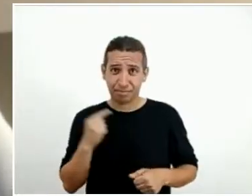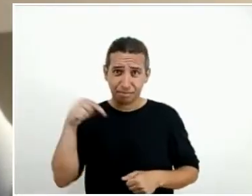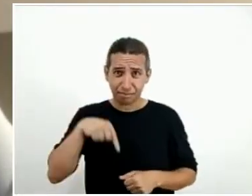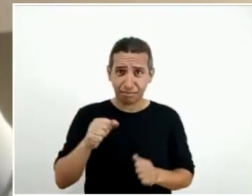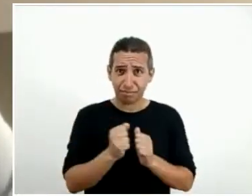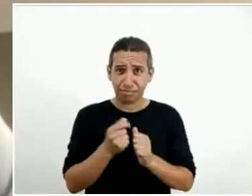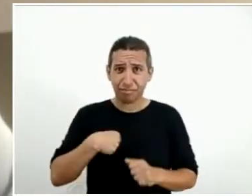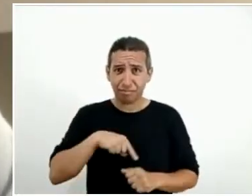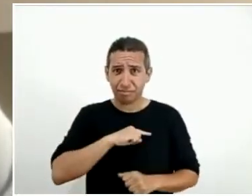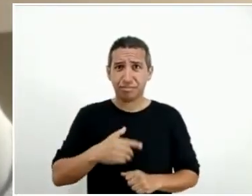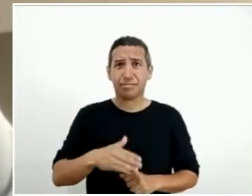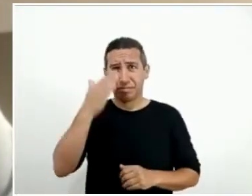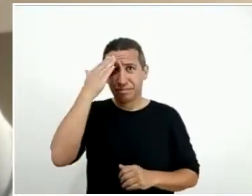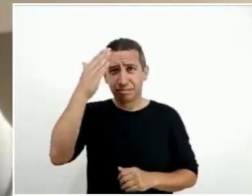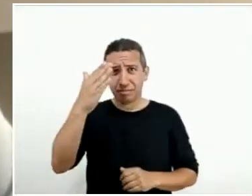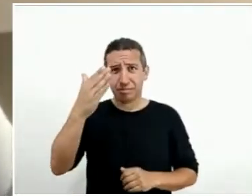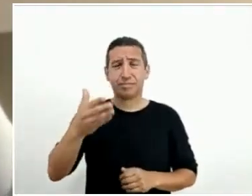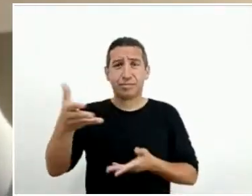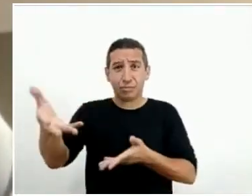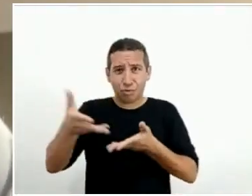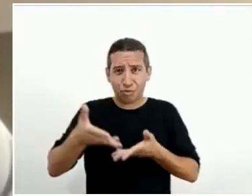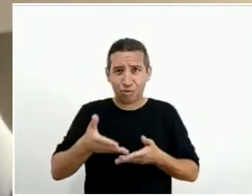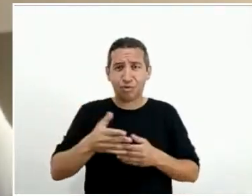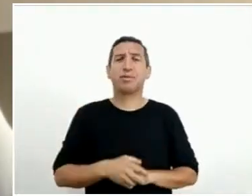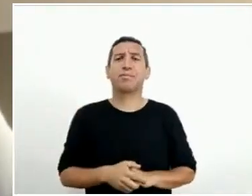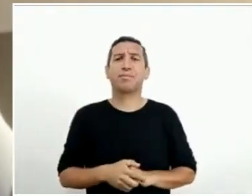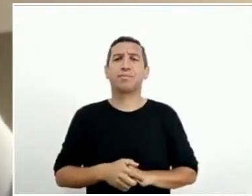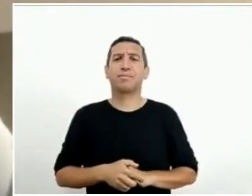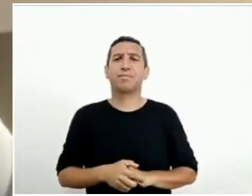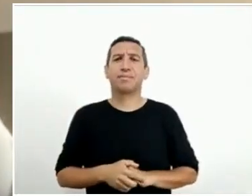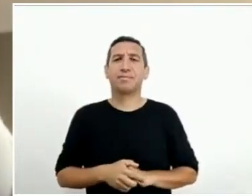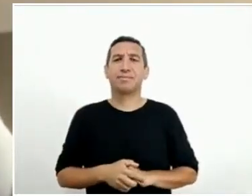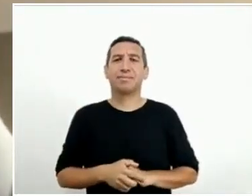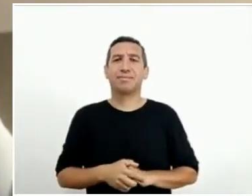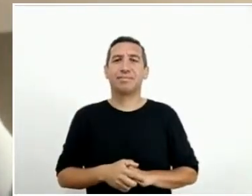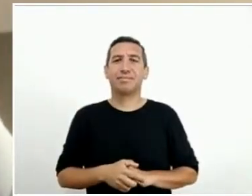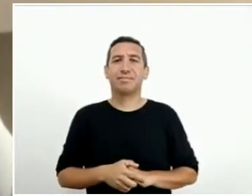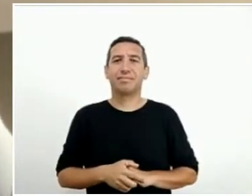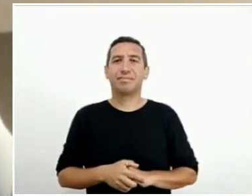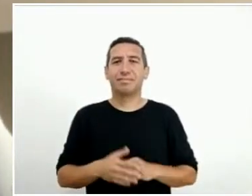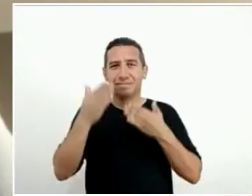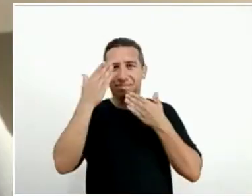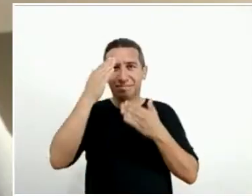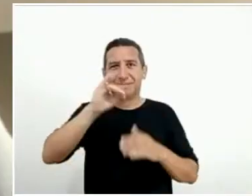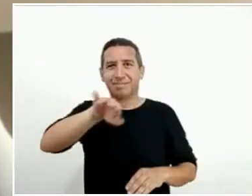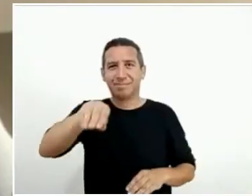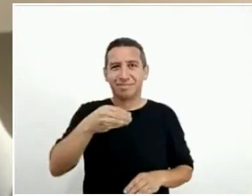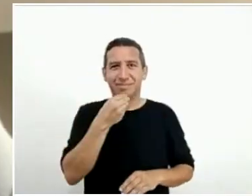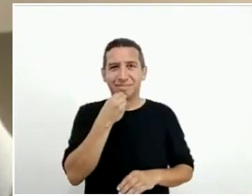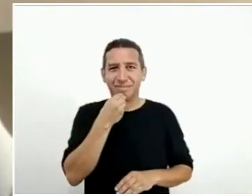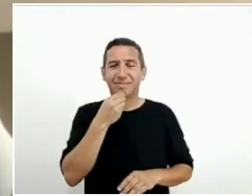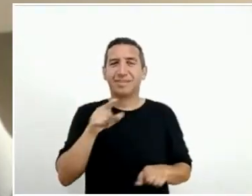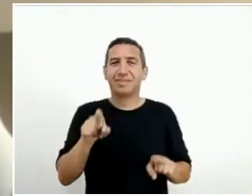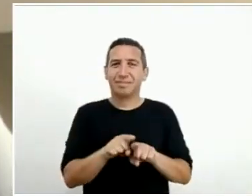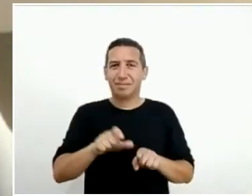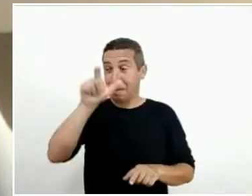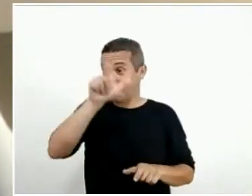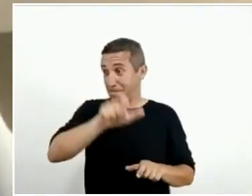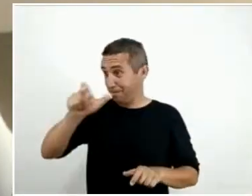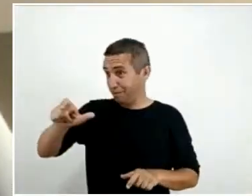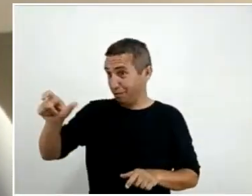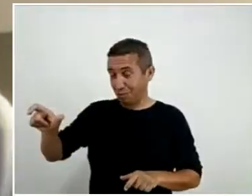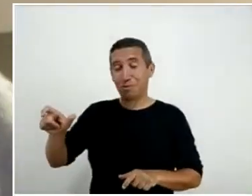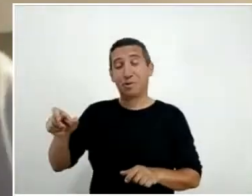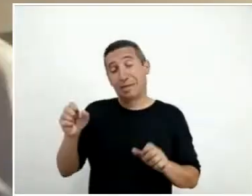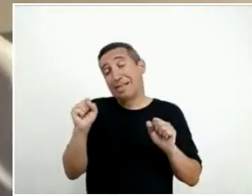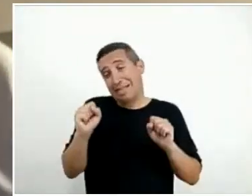muito o convite, e agradeço então essa oportunidade e as pessoas que estão podendo